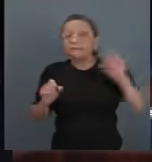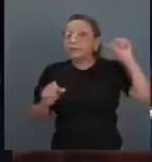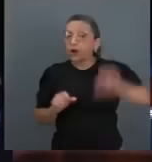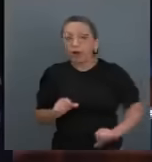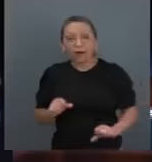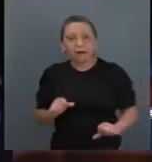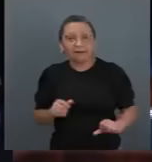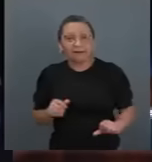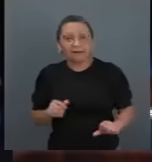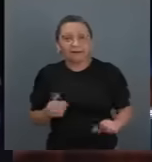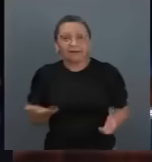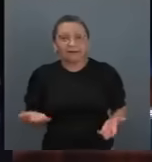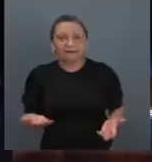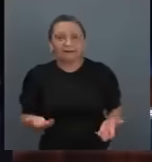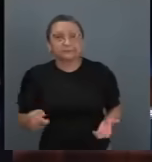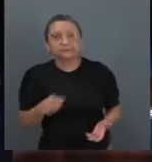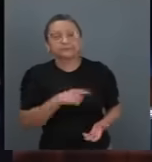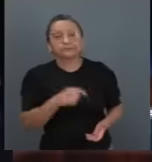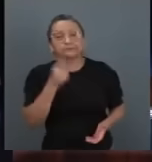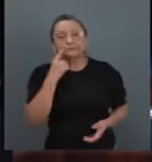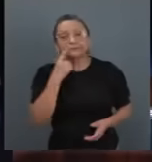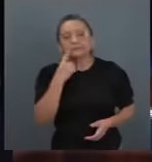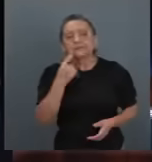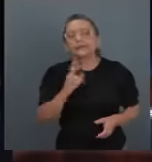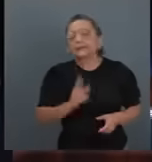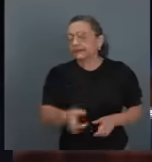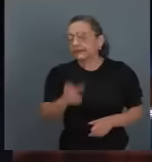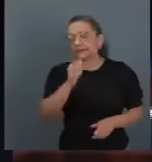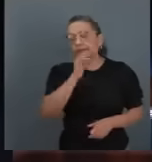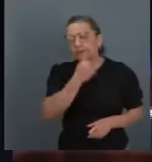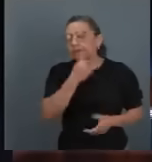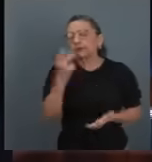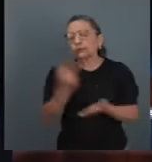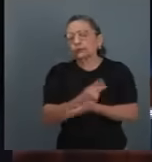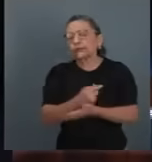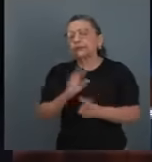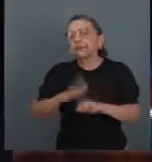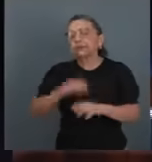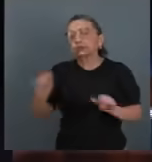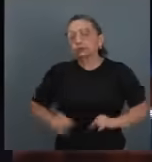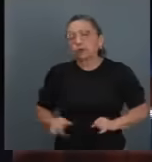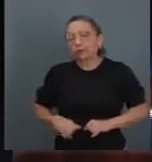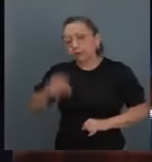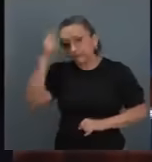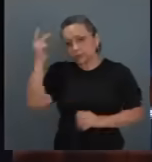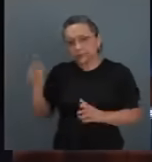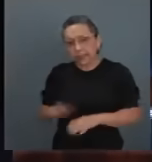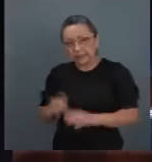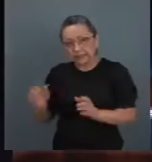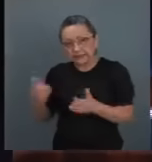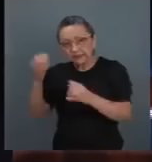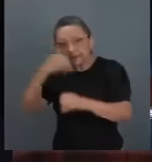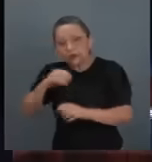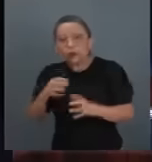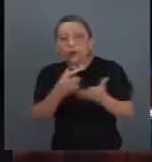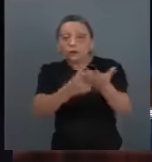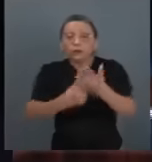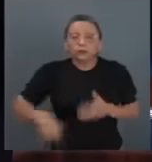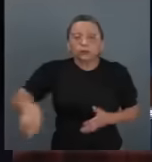A corda sempre arrebenta, infelizmente, do lado mais fraco. convido a todos a uma